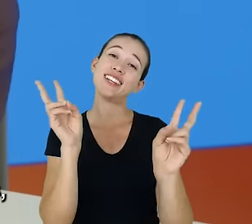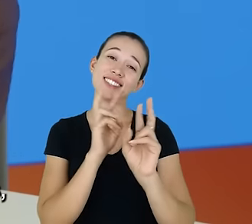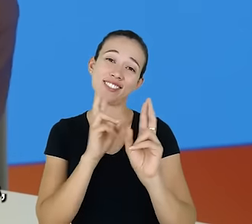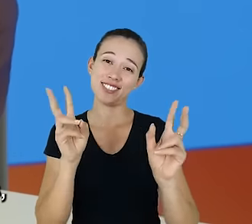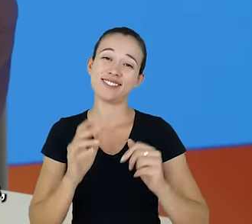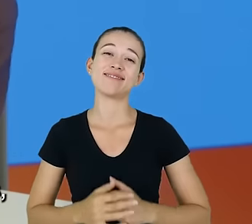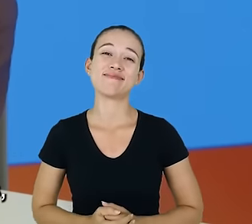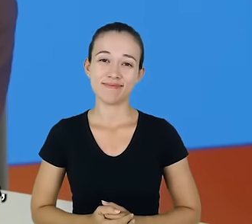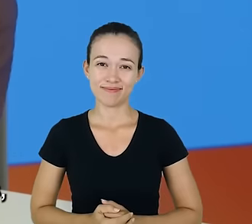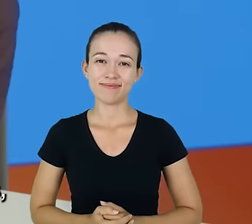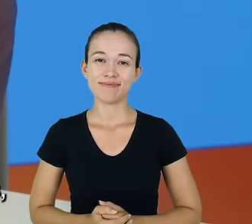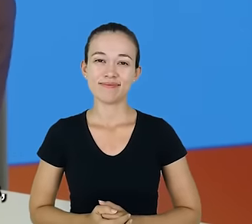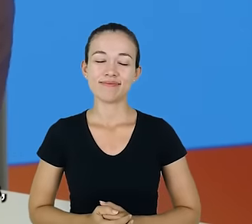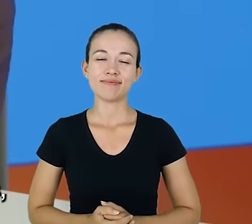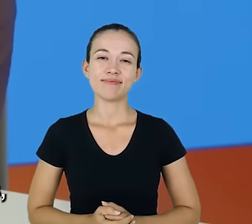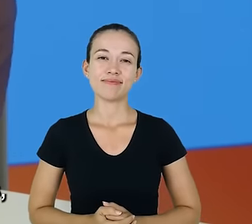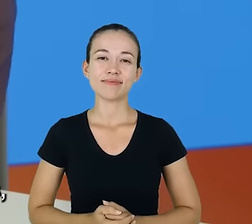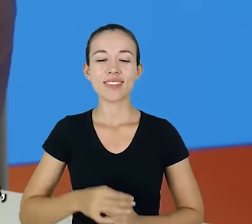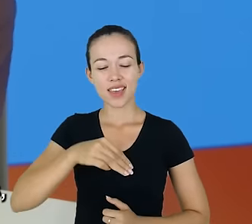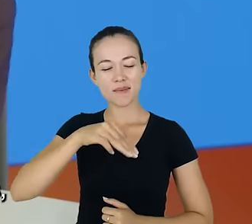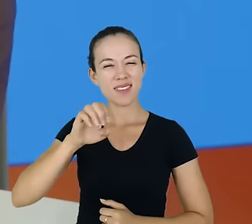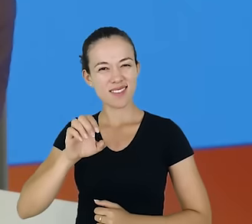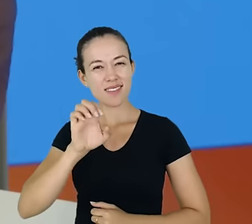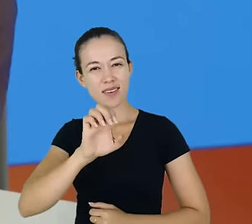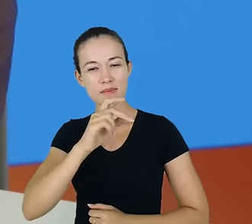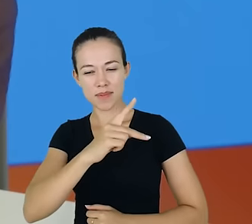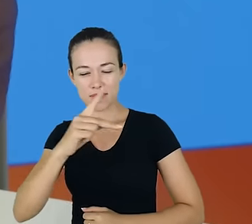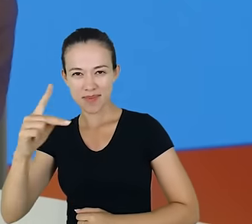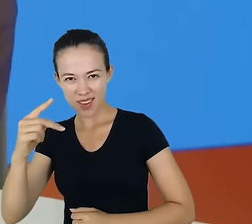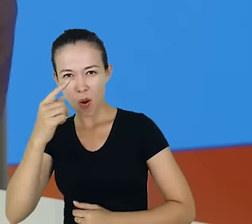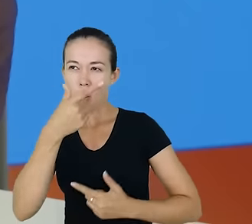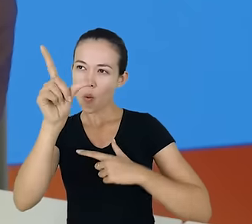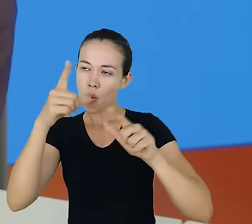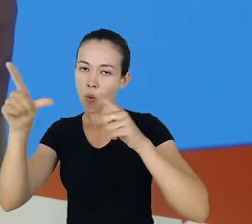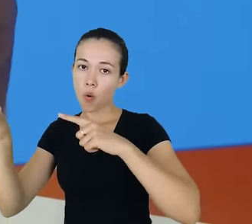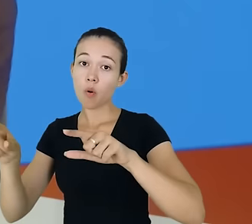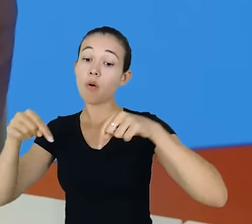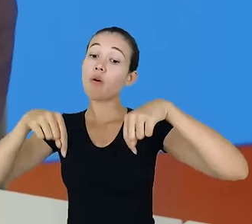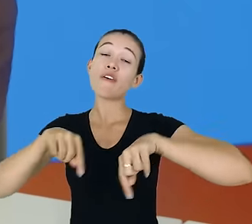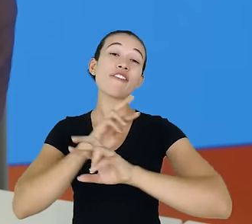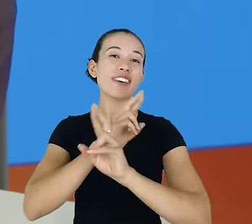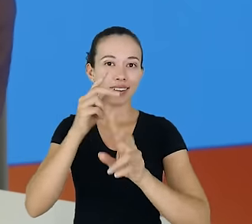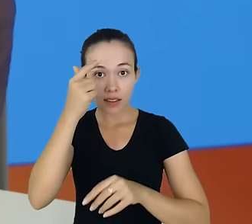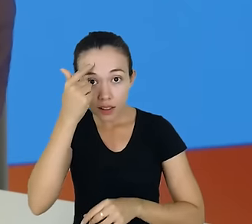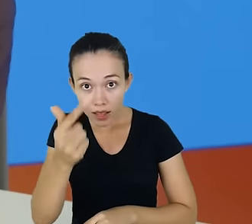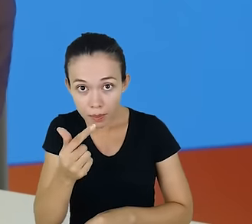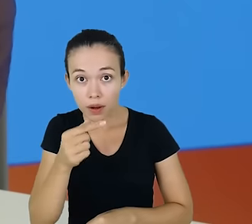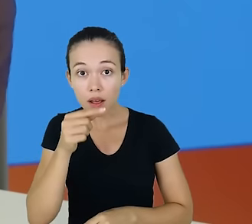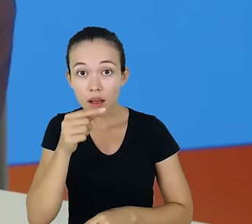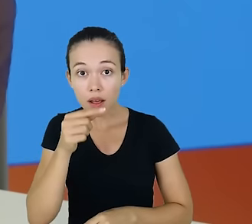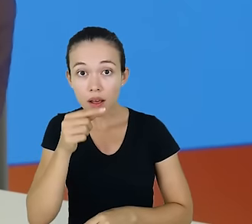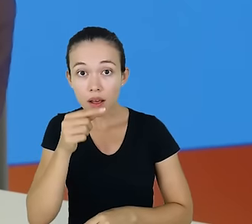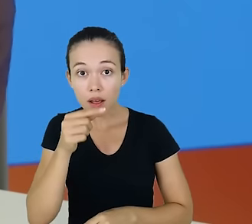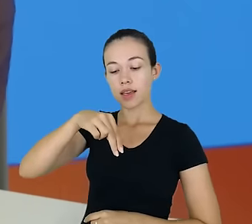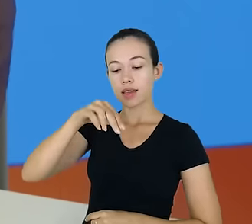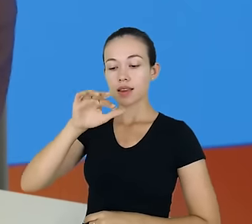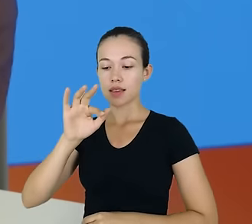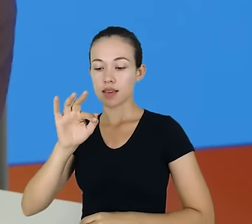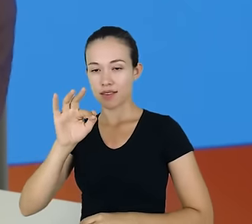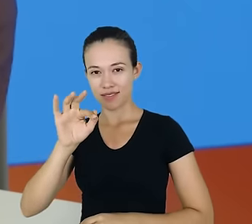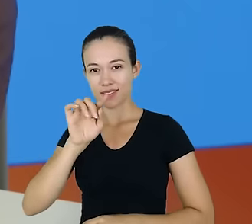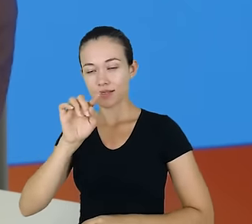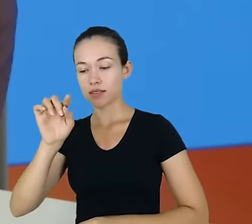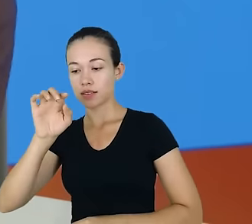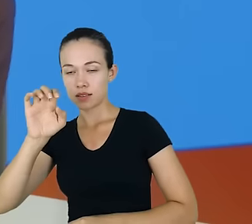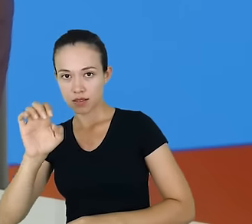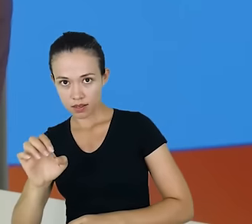é mepp ou até as demais ela já transmite a nota fiscal já recebe a autorização no ambiente